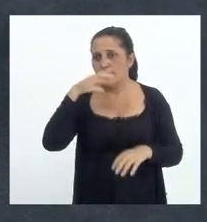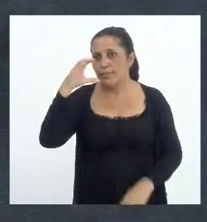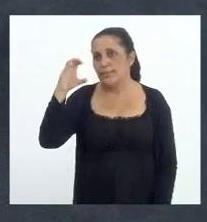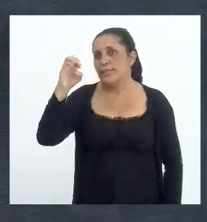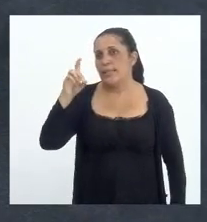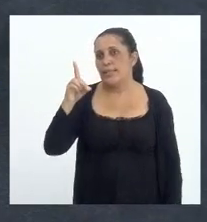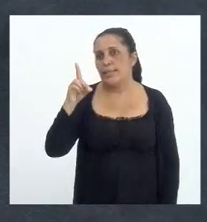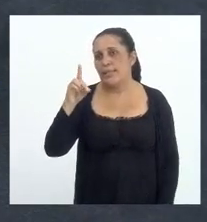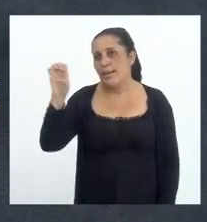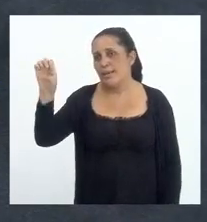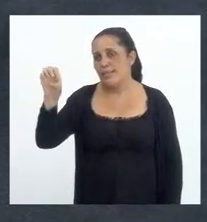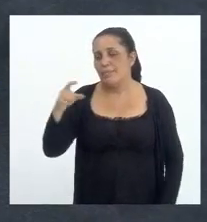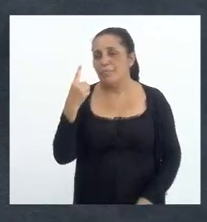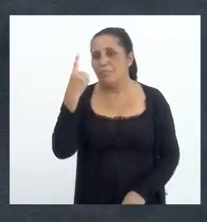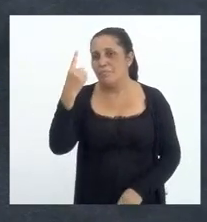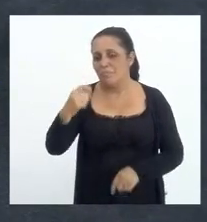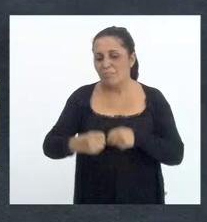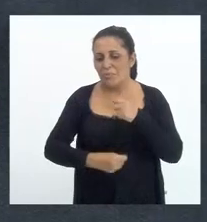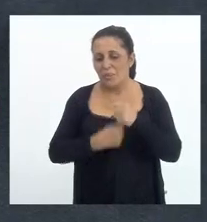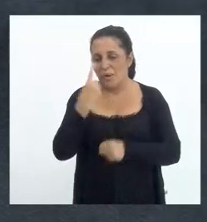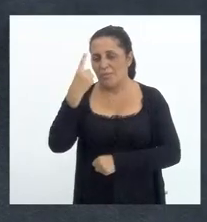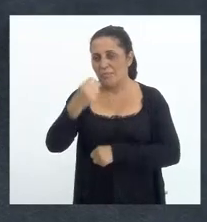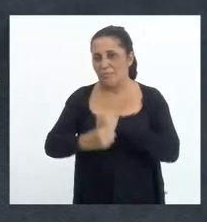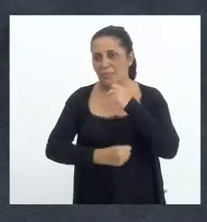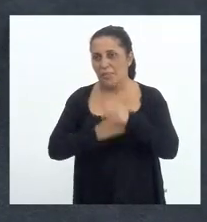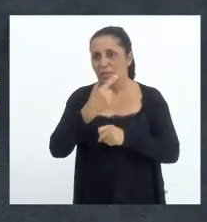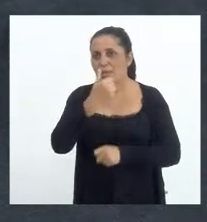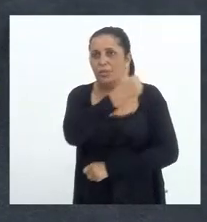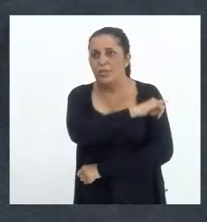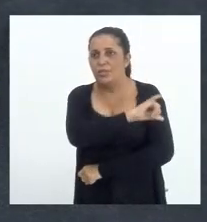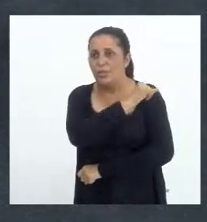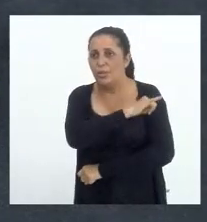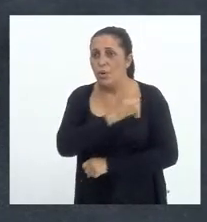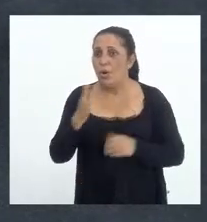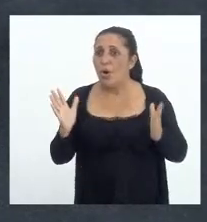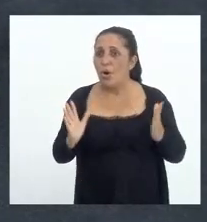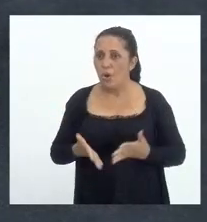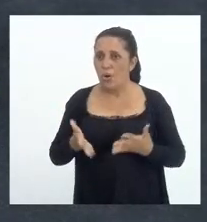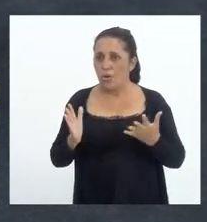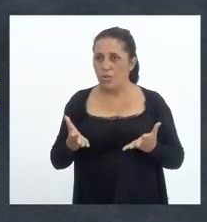por ano ao Estado do Rio de Janeiro. Hoje,